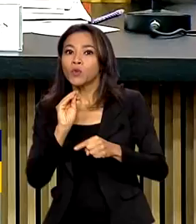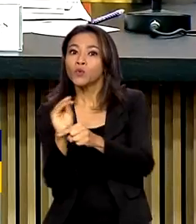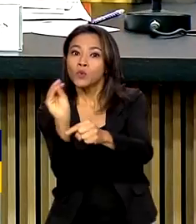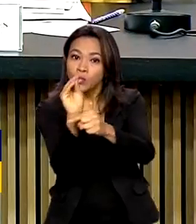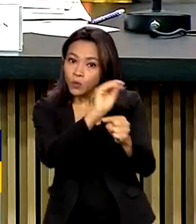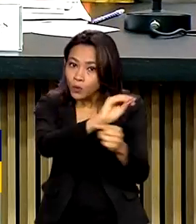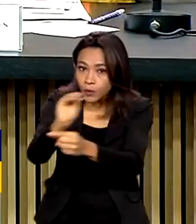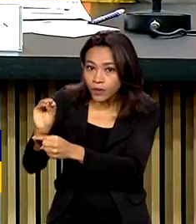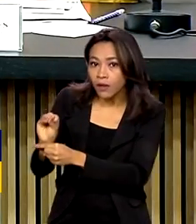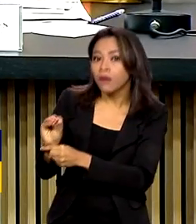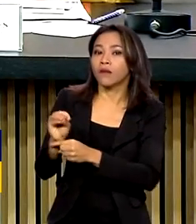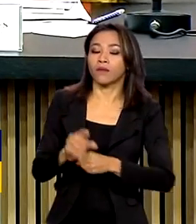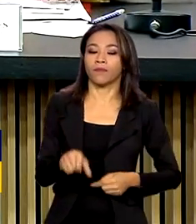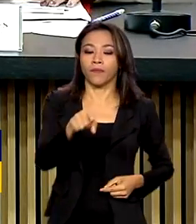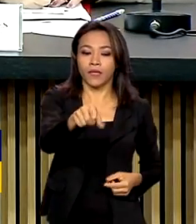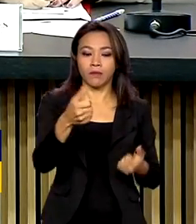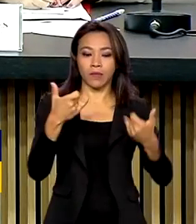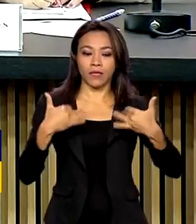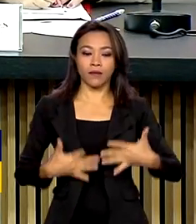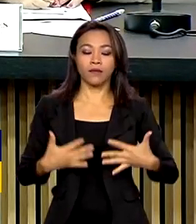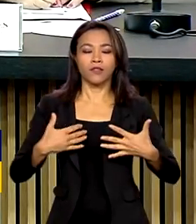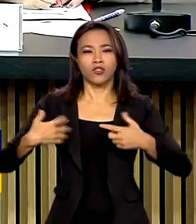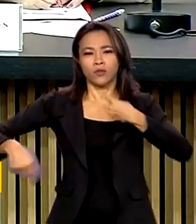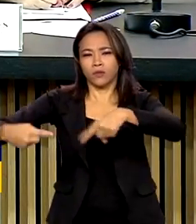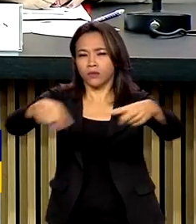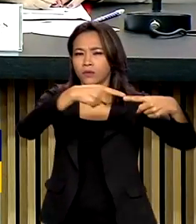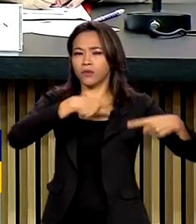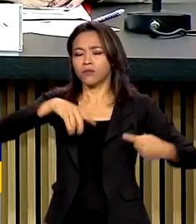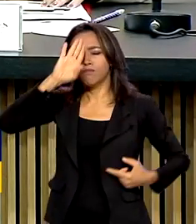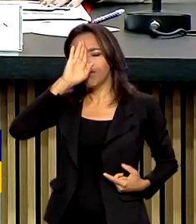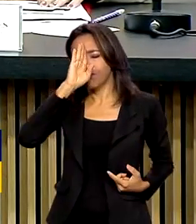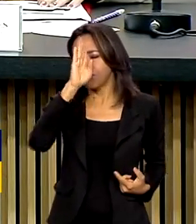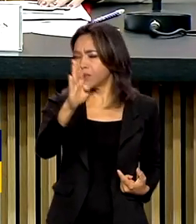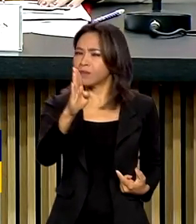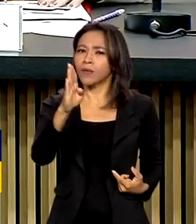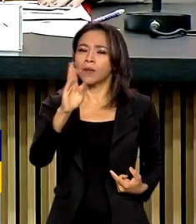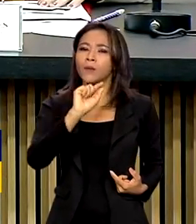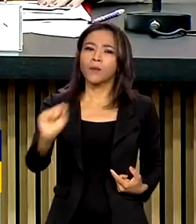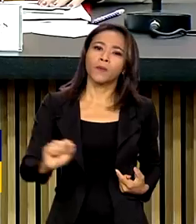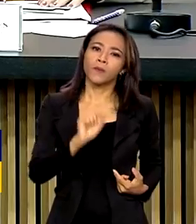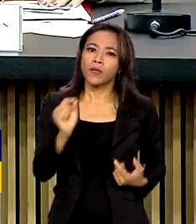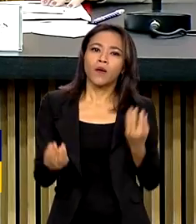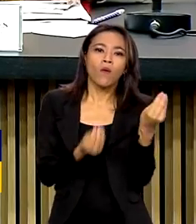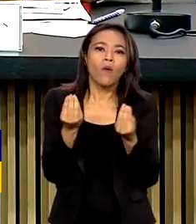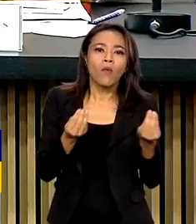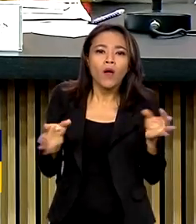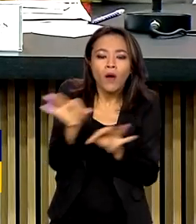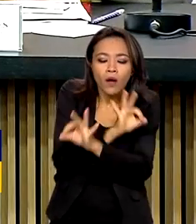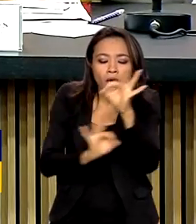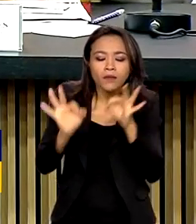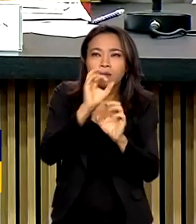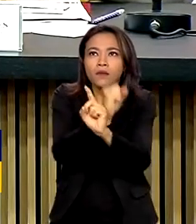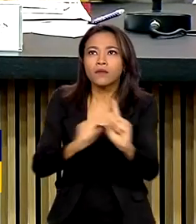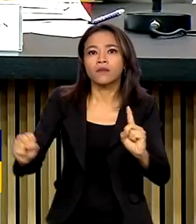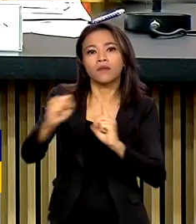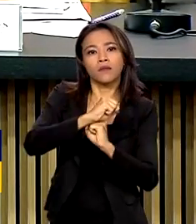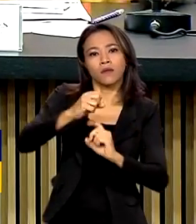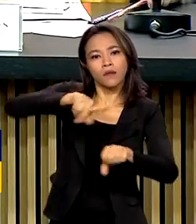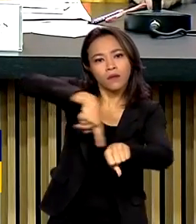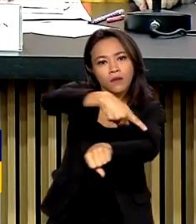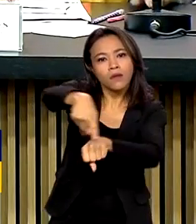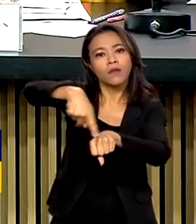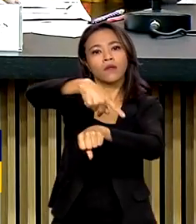estamos discutindo aqui uma questão fundamental para se entender a formação do nosso país e também entender